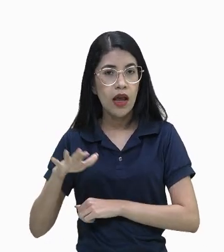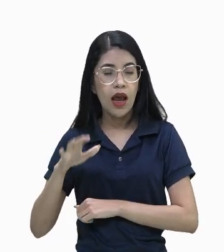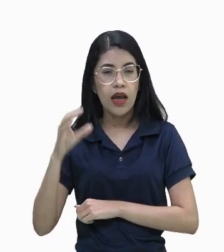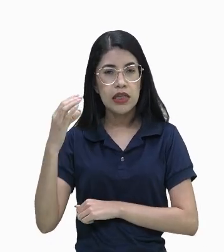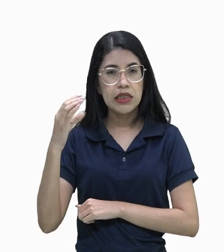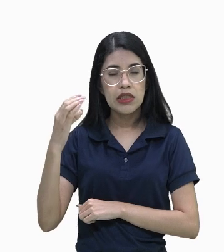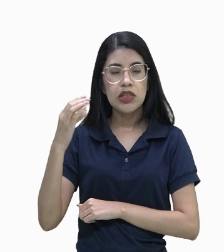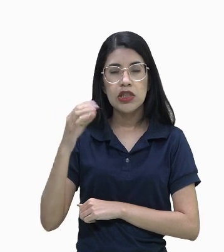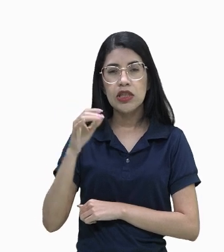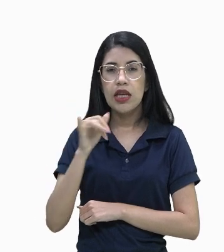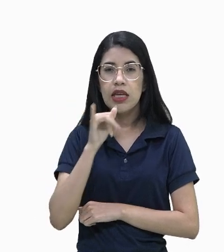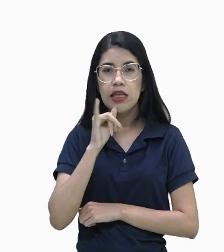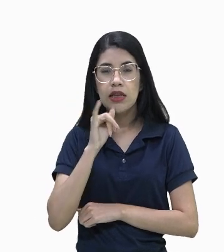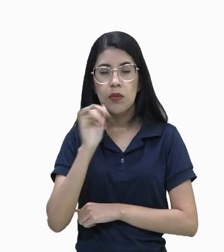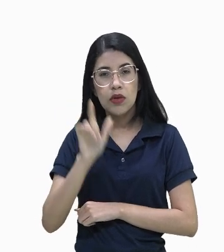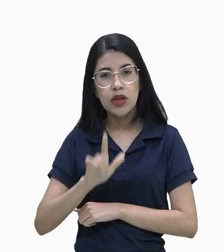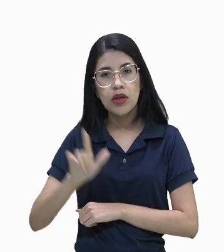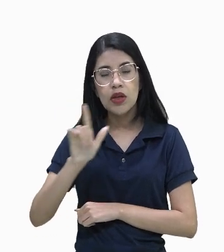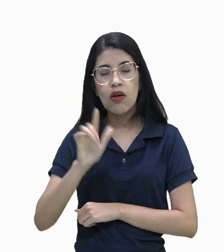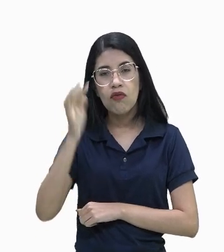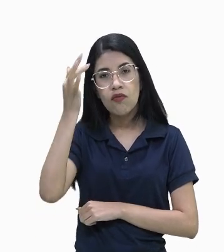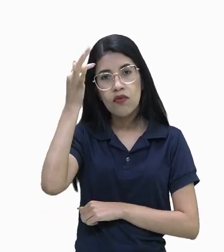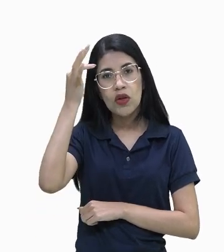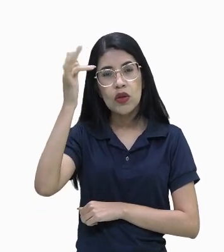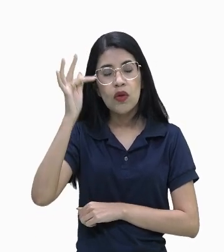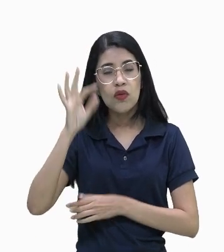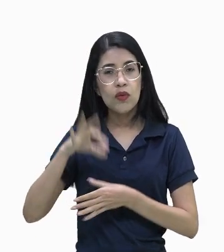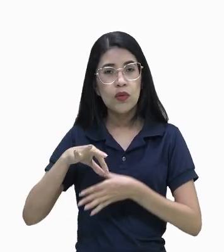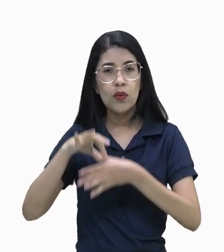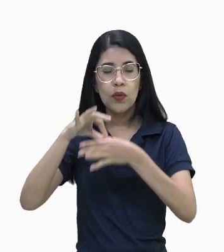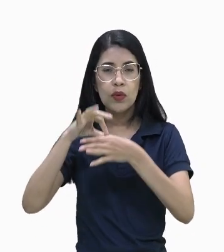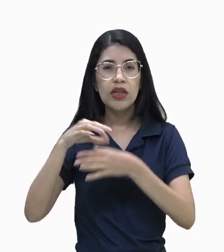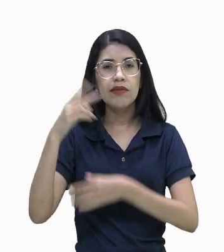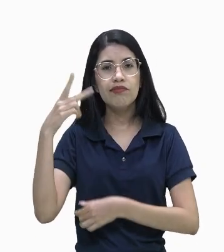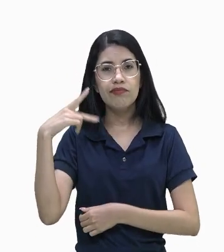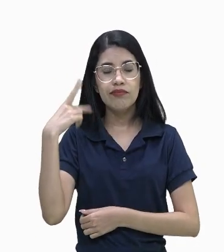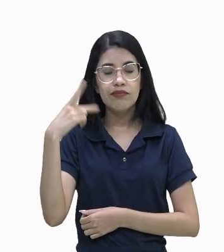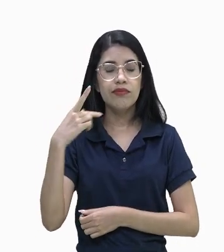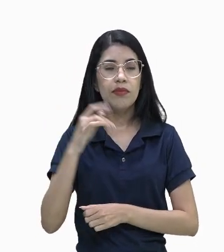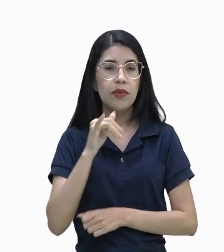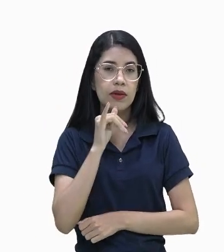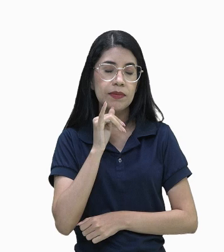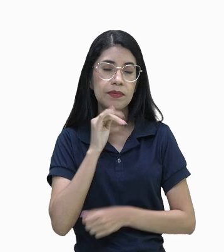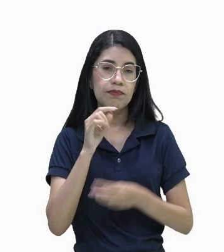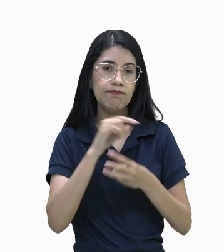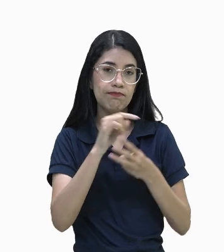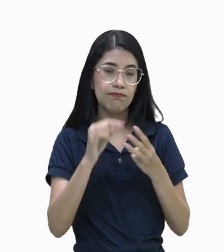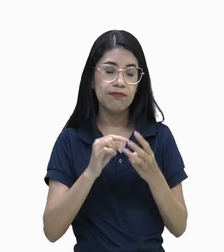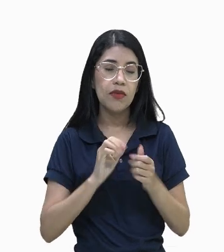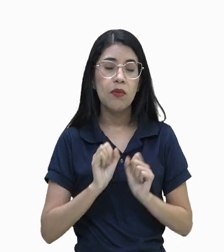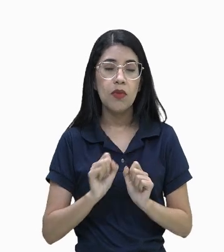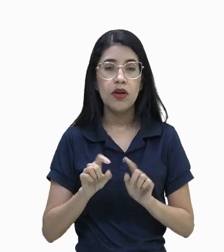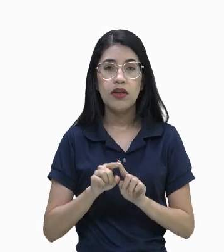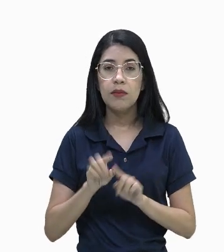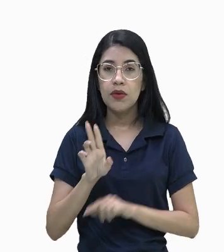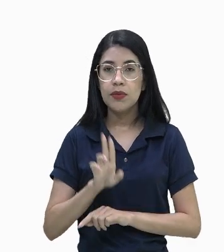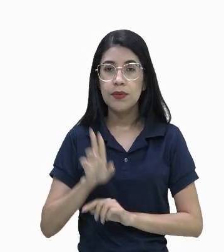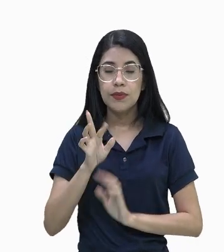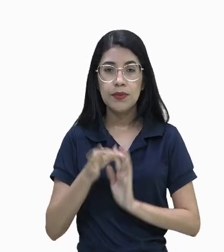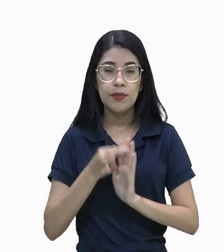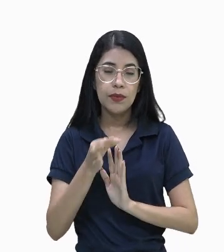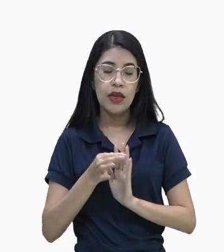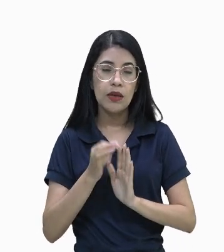um literato, um filósofo, um líder político. E aí pode funcionar como um argumento